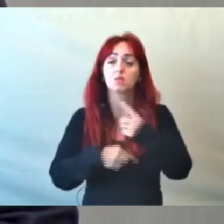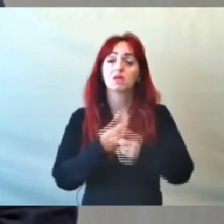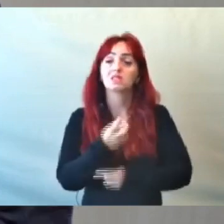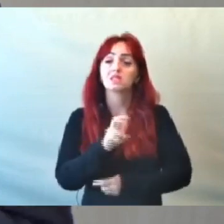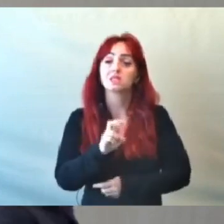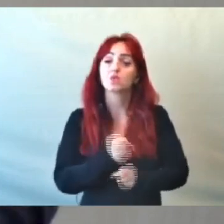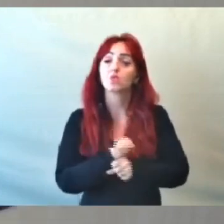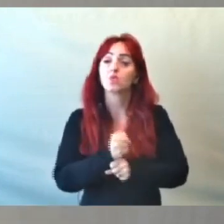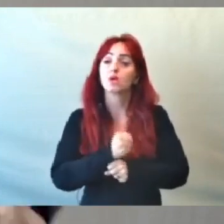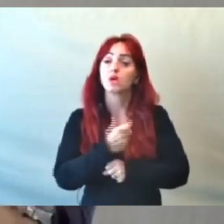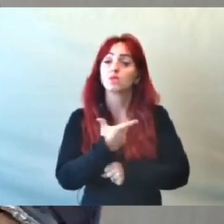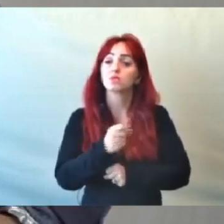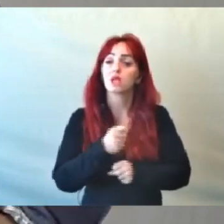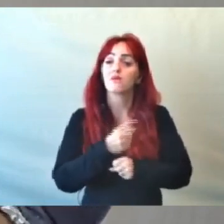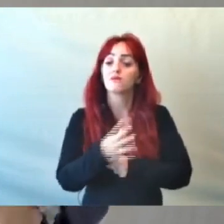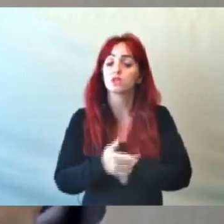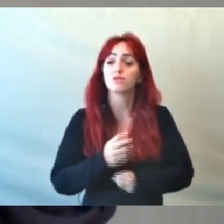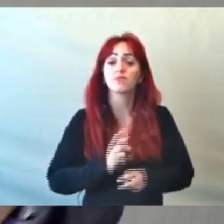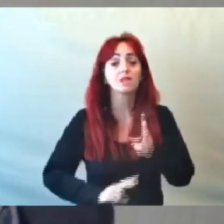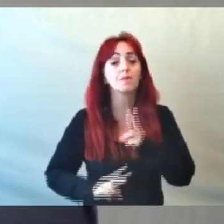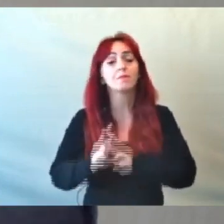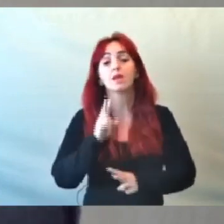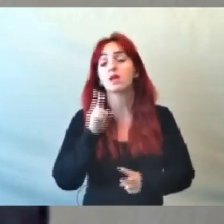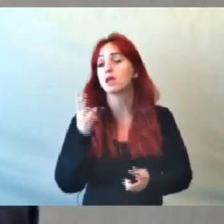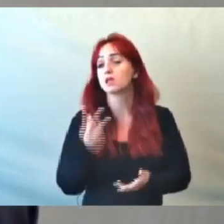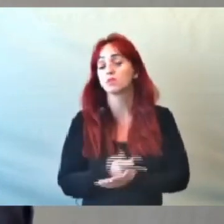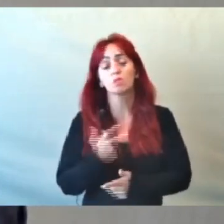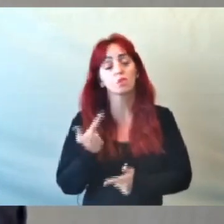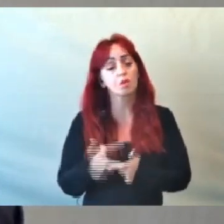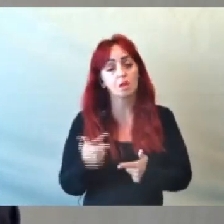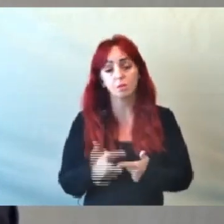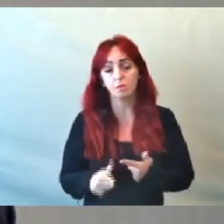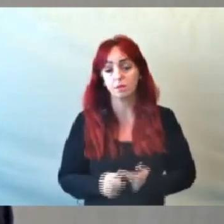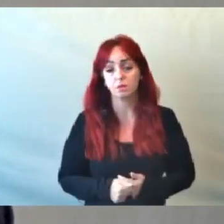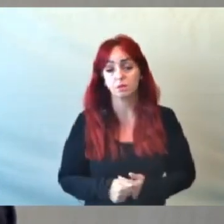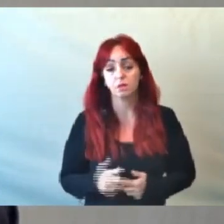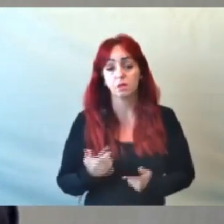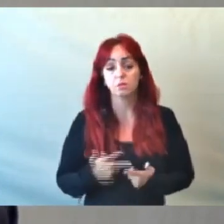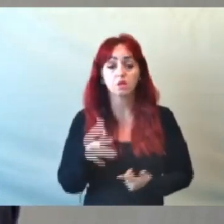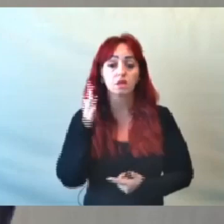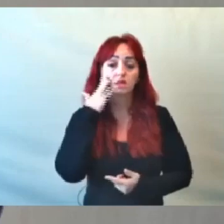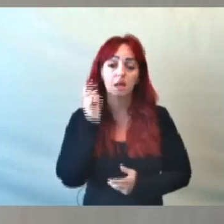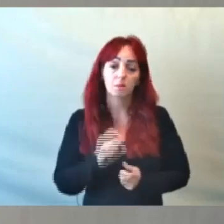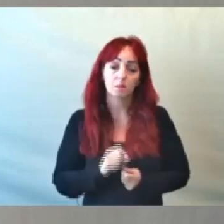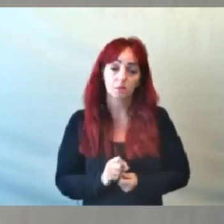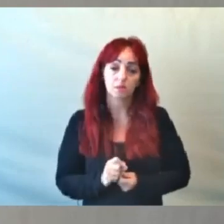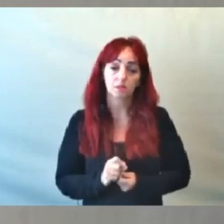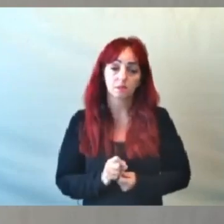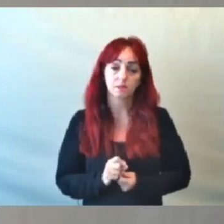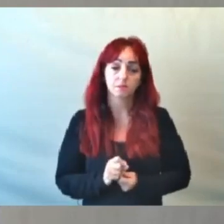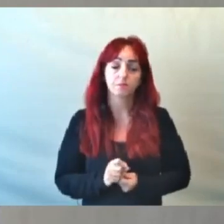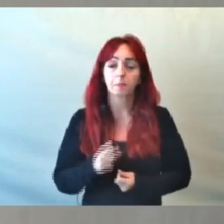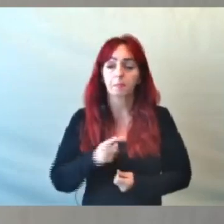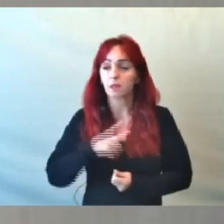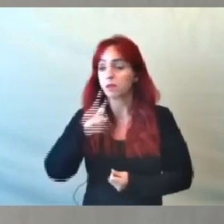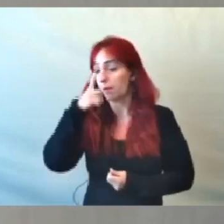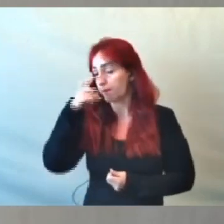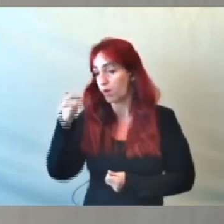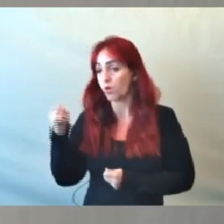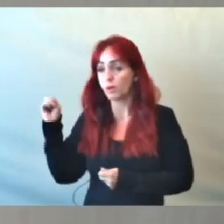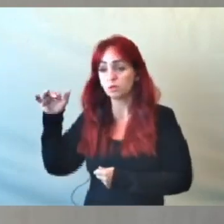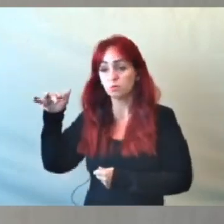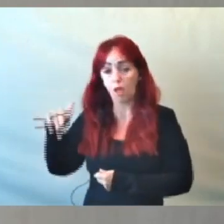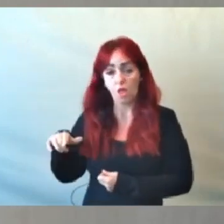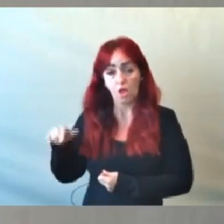mesmo tamanho. Por quê? Porque a gente sabe que há poluentes entrando na lagoa. No relatório